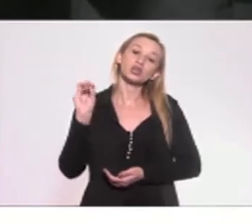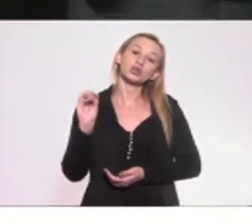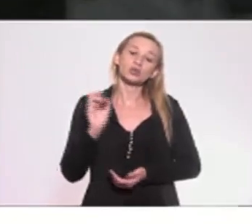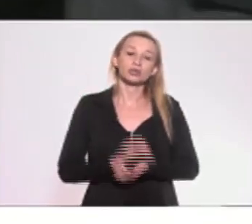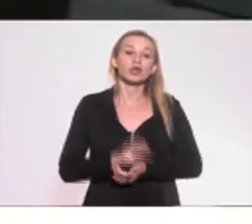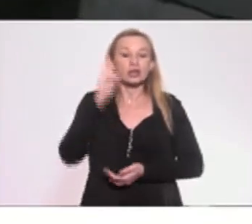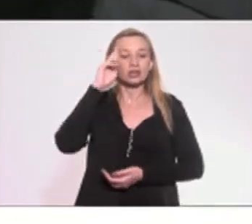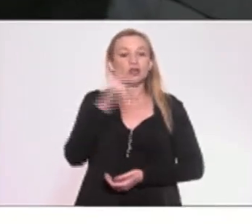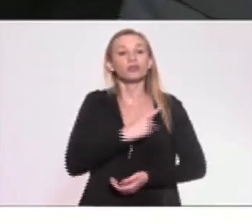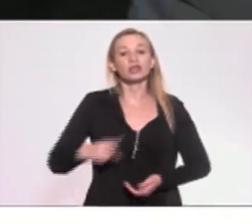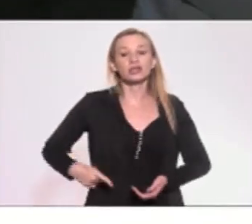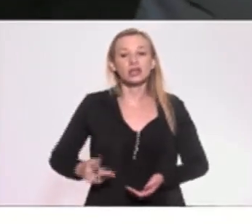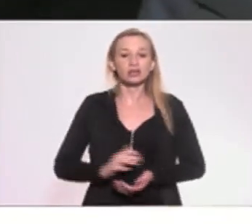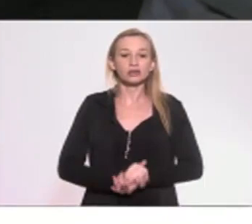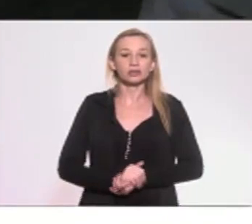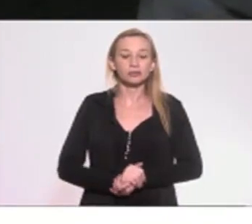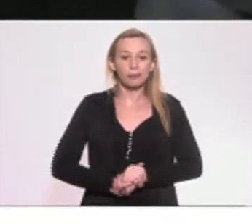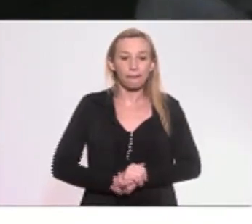Senhor presidente,